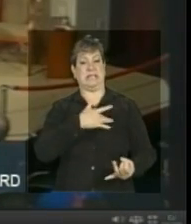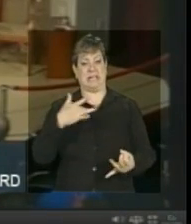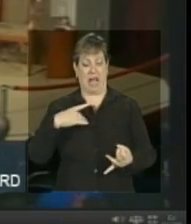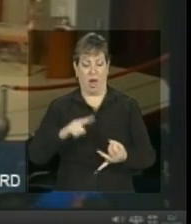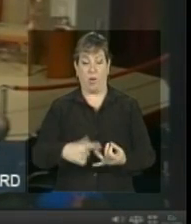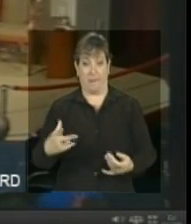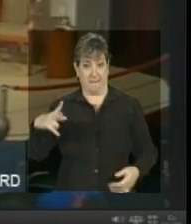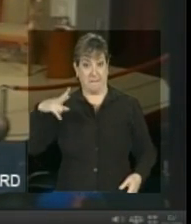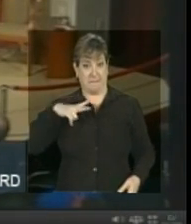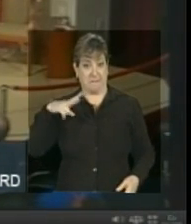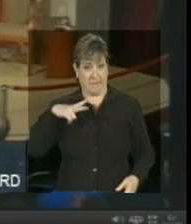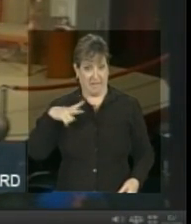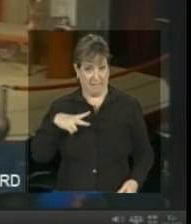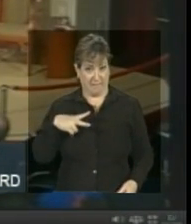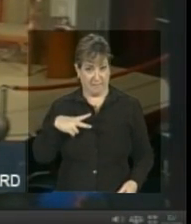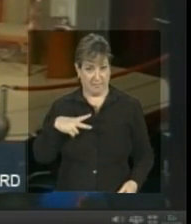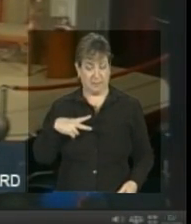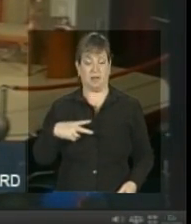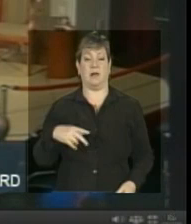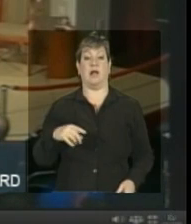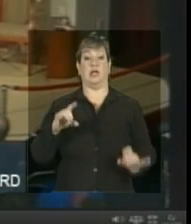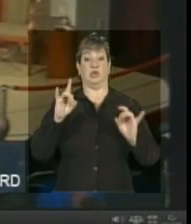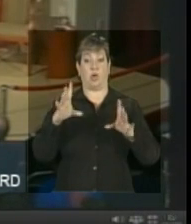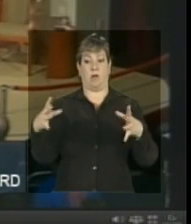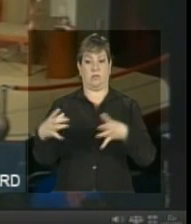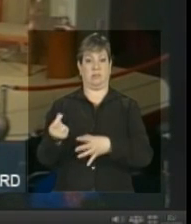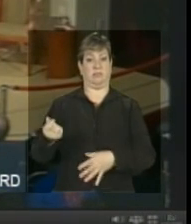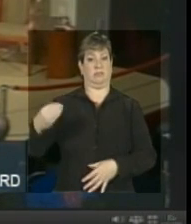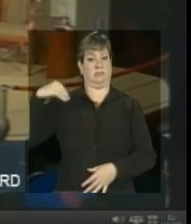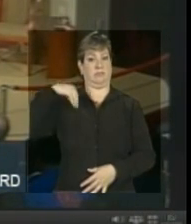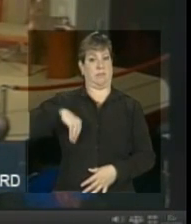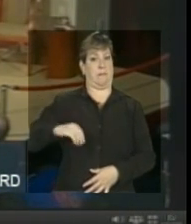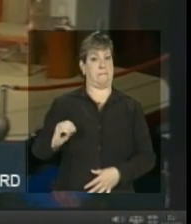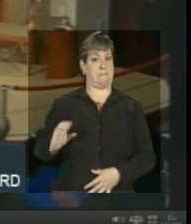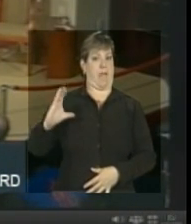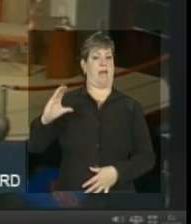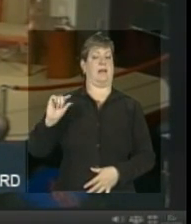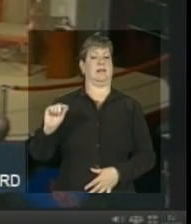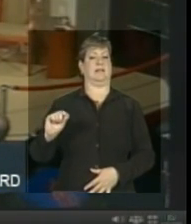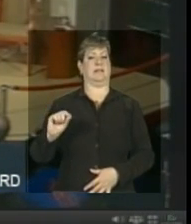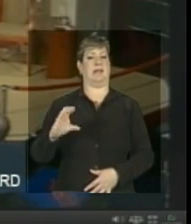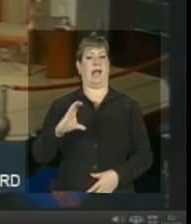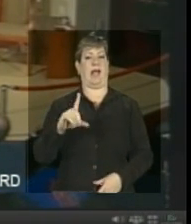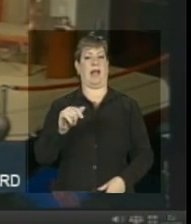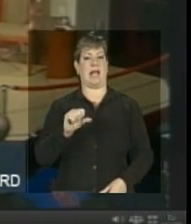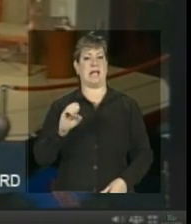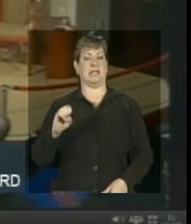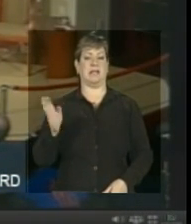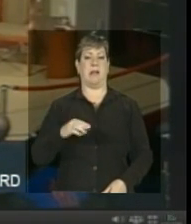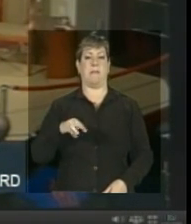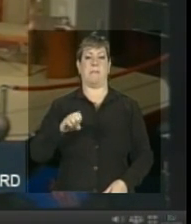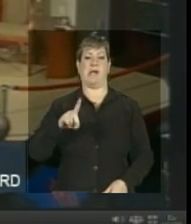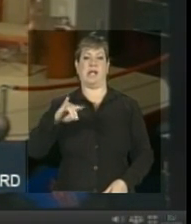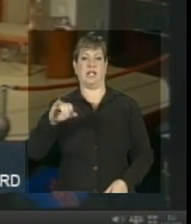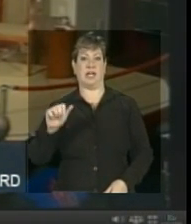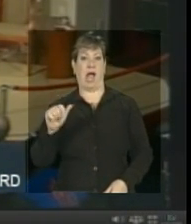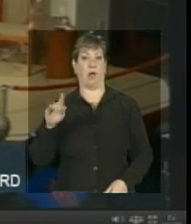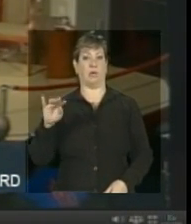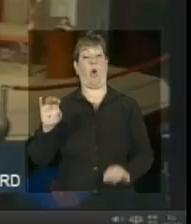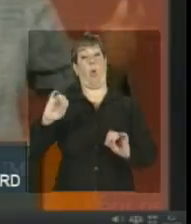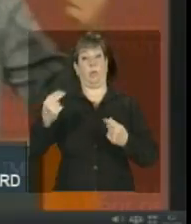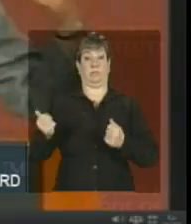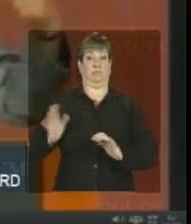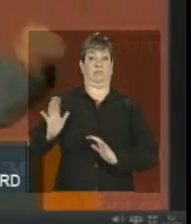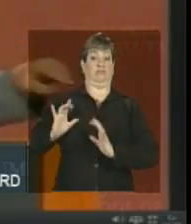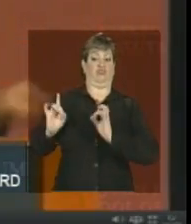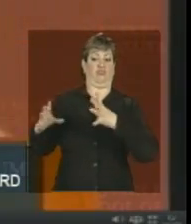privado, era para a população de classe média alta e para as camadas mais ricas. Agora, o